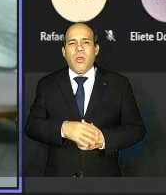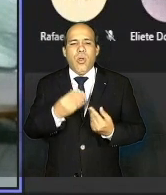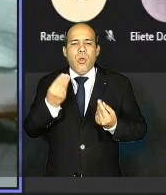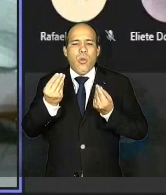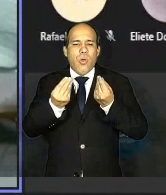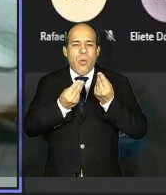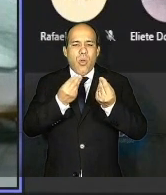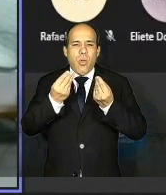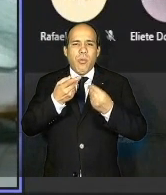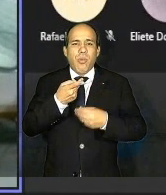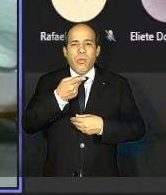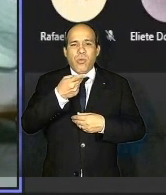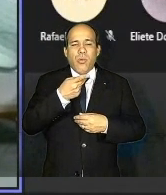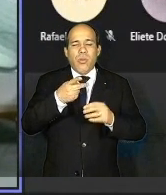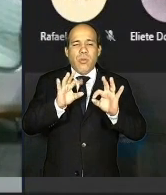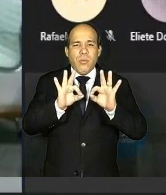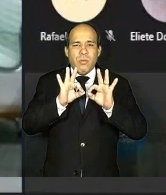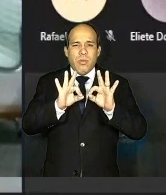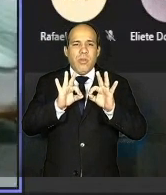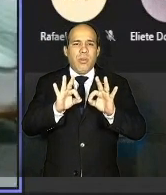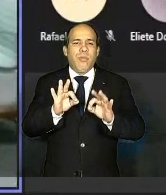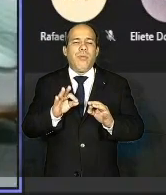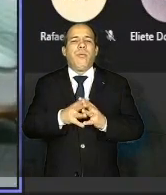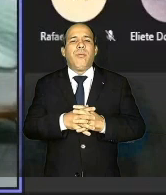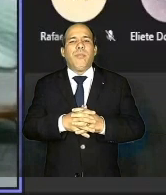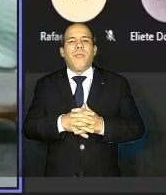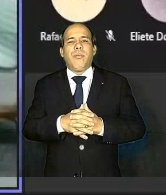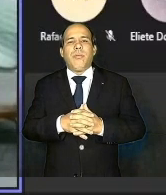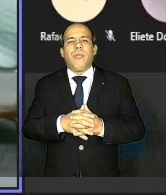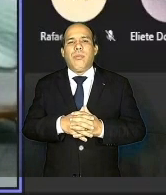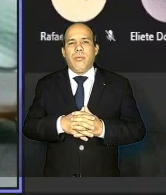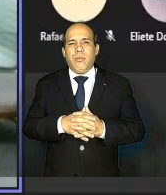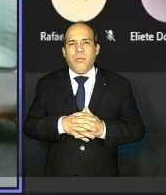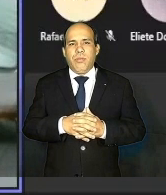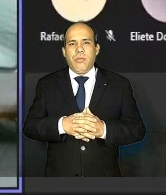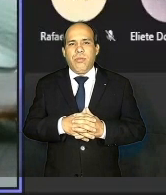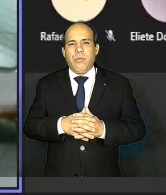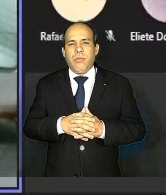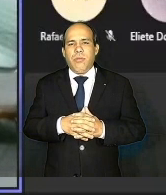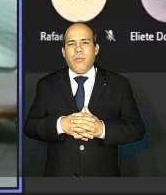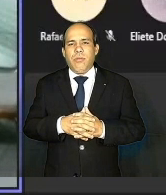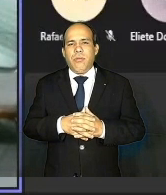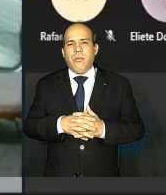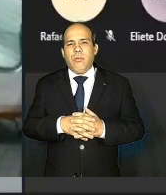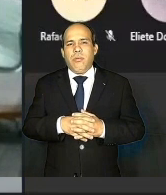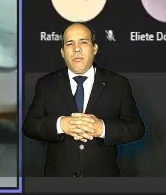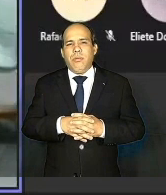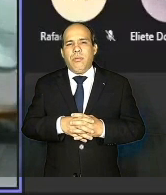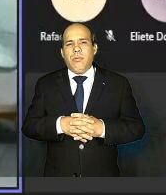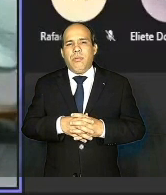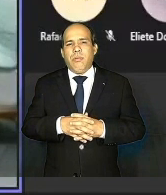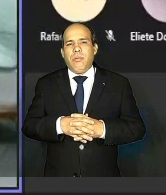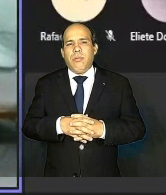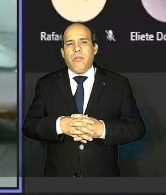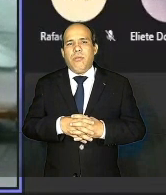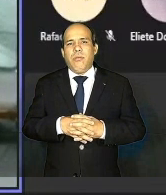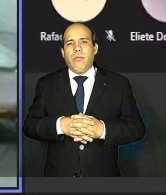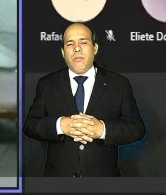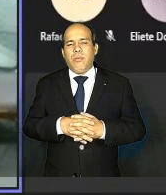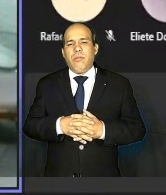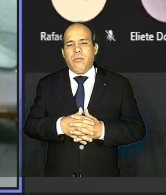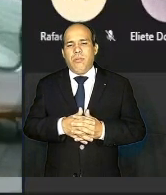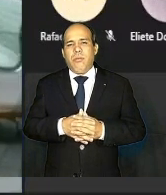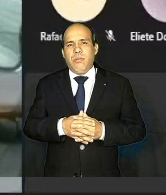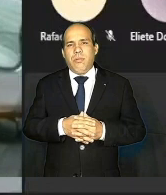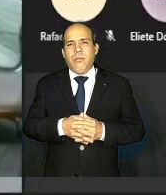né? Deixa eu chegar a esse ponto aqui, para ver aonde realmente está está...